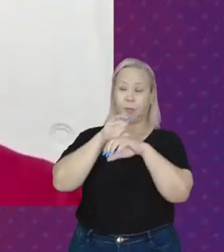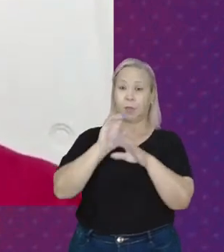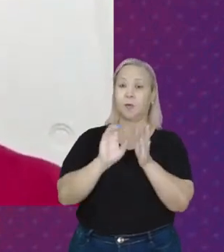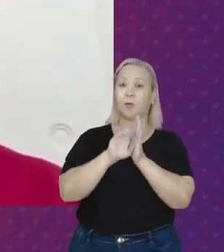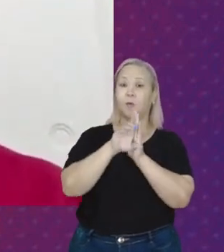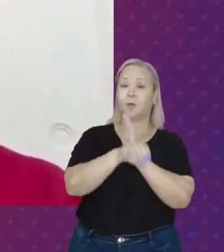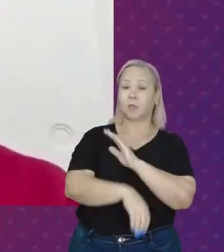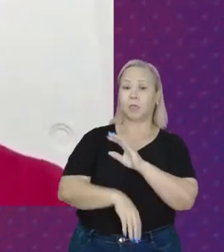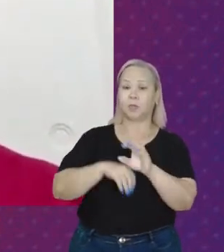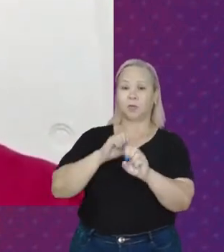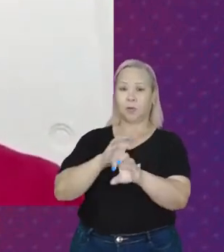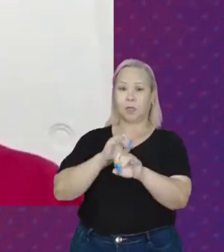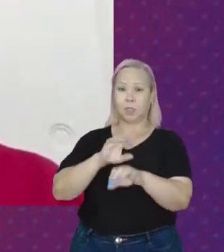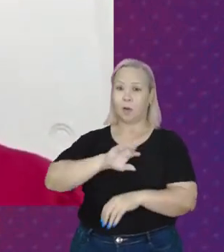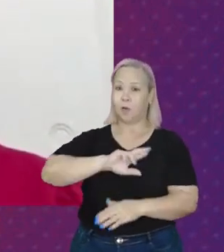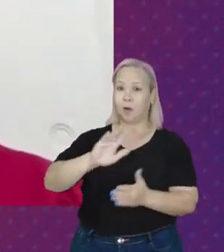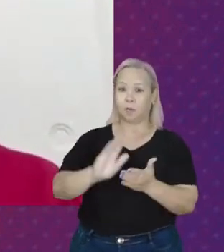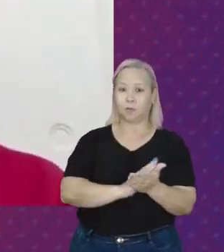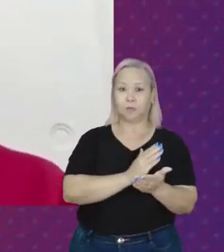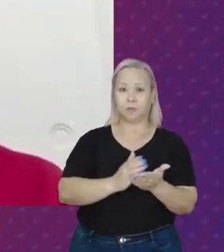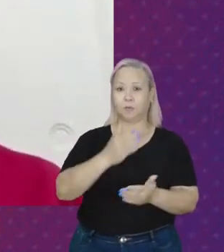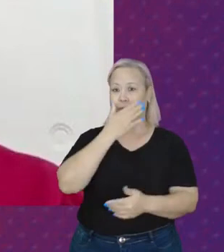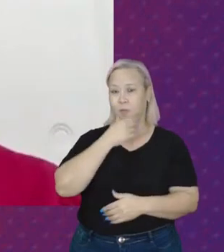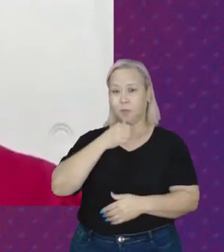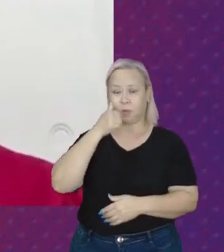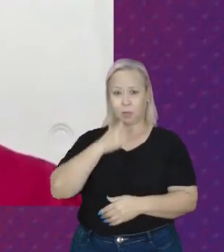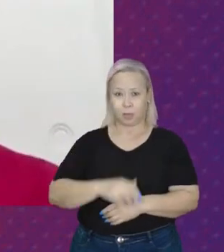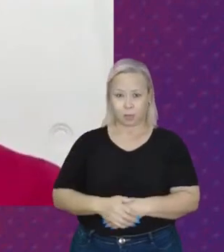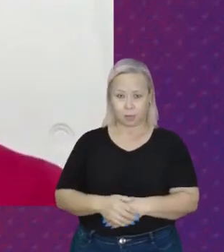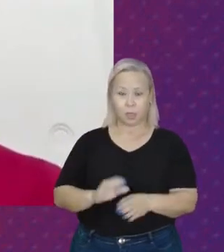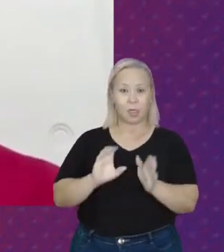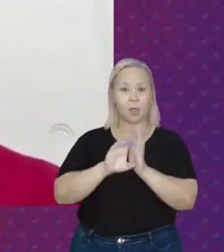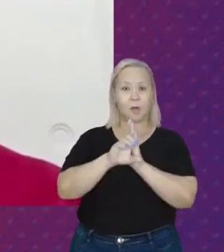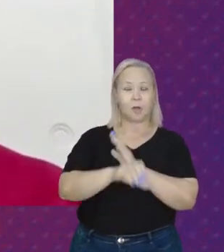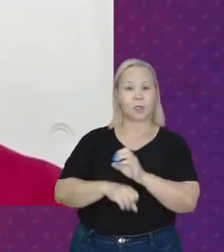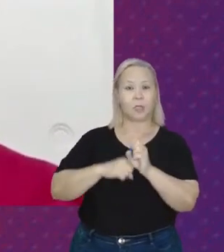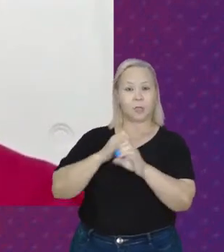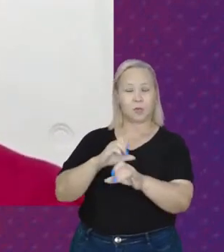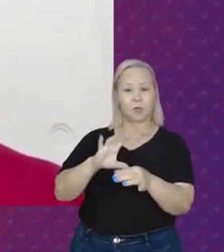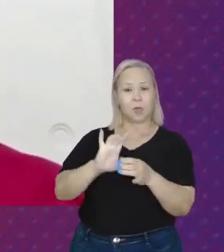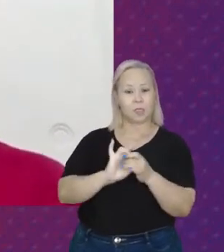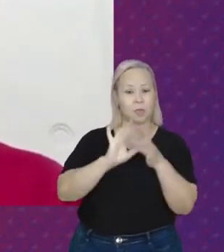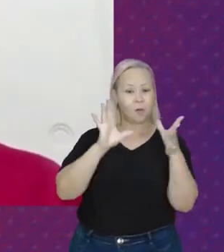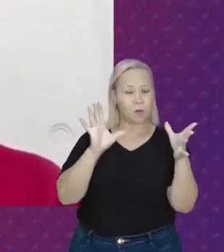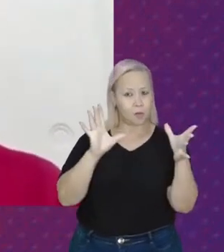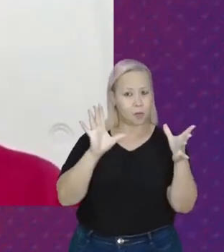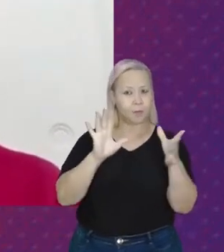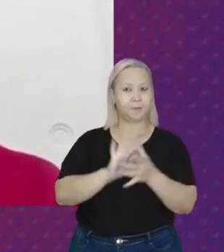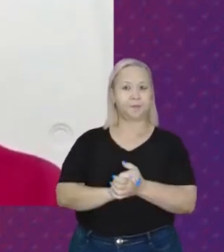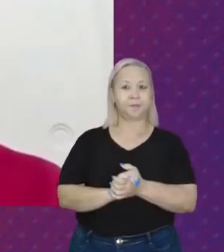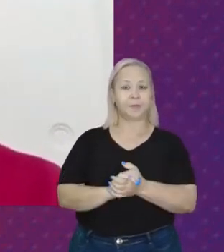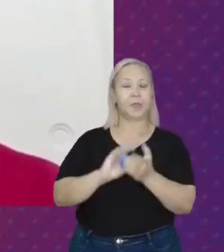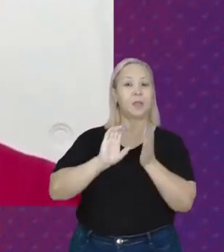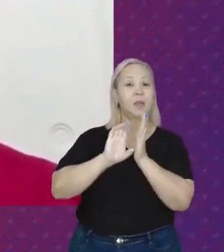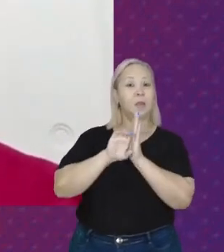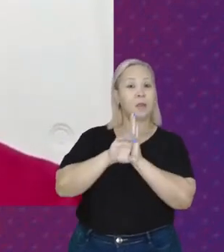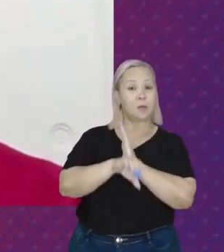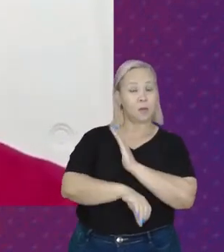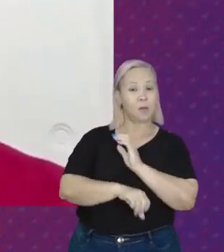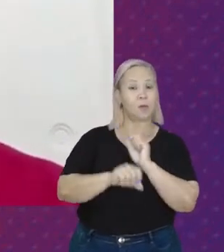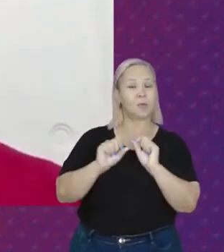educação não sexista, no conceito de educação emancipadora, no conceito da